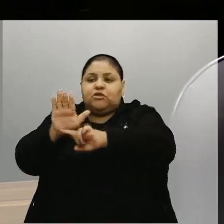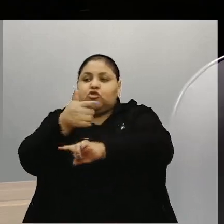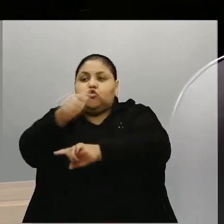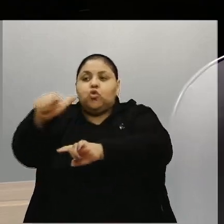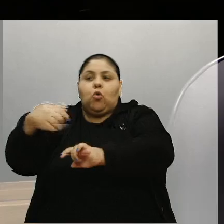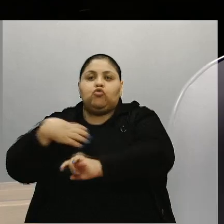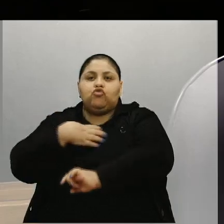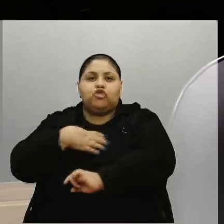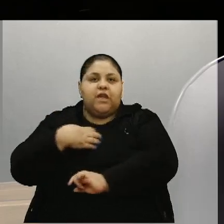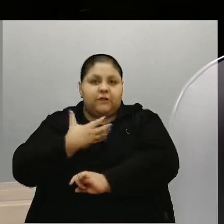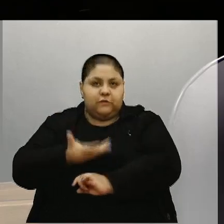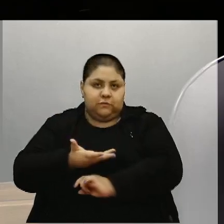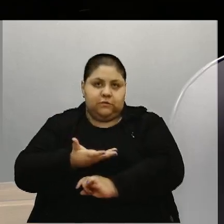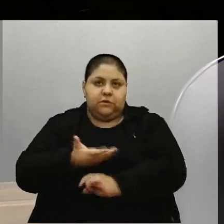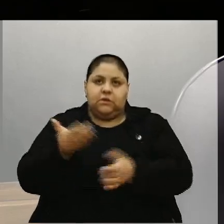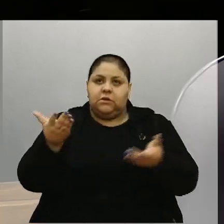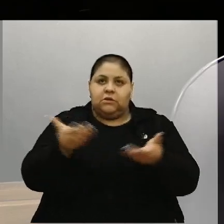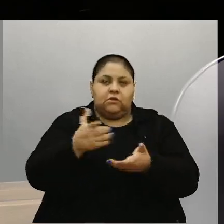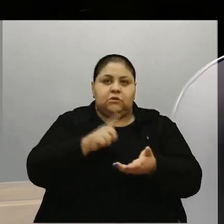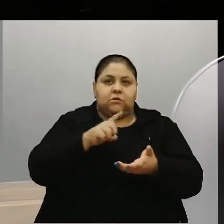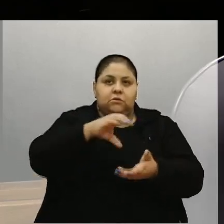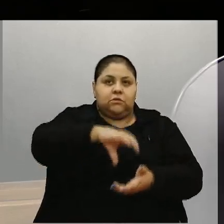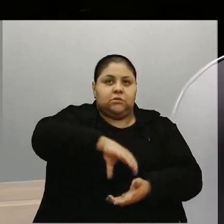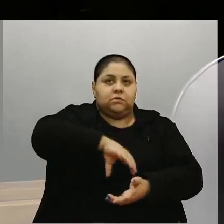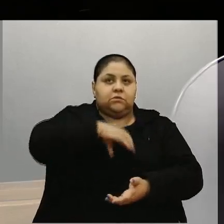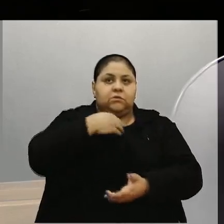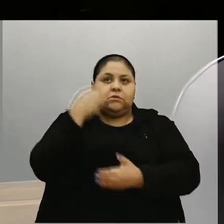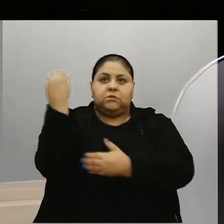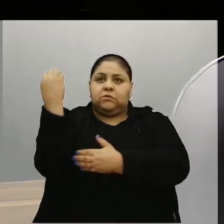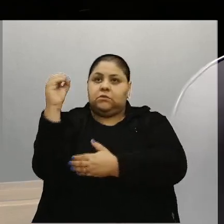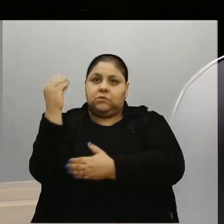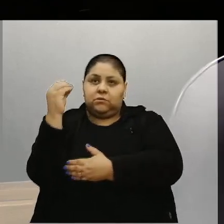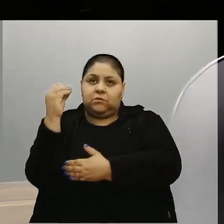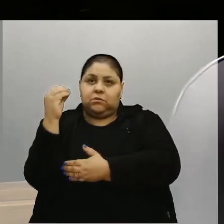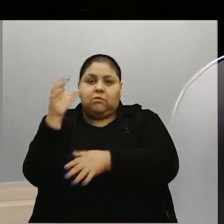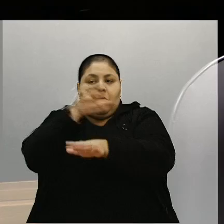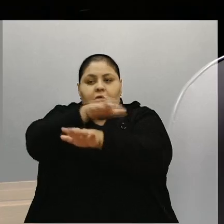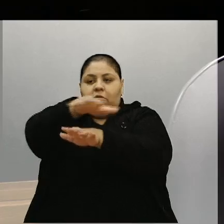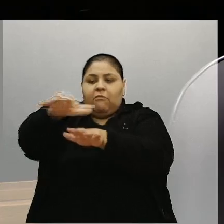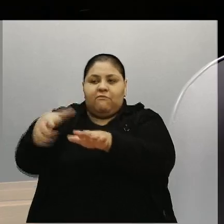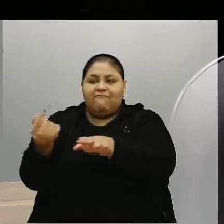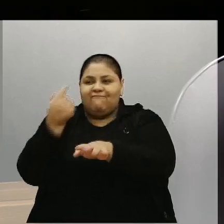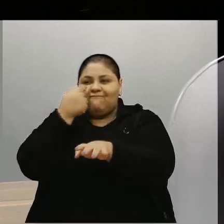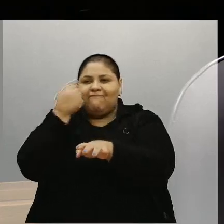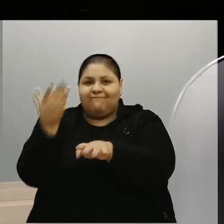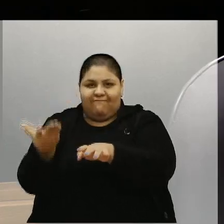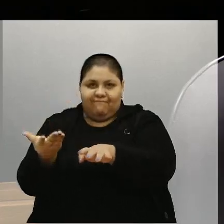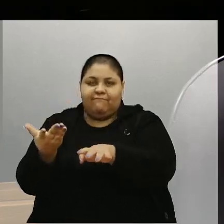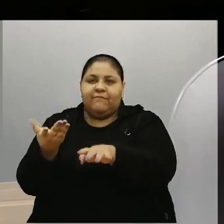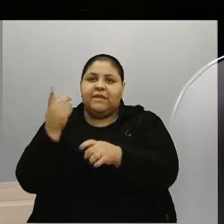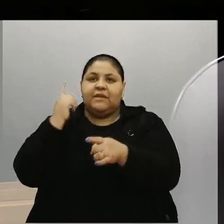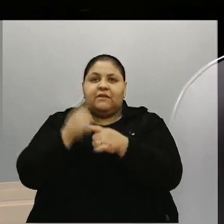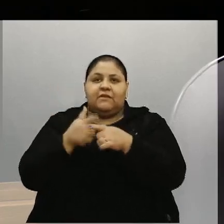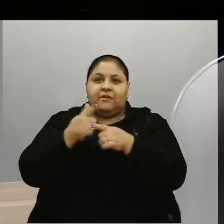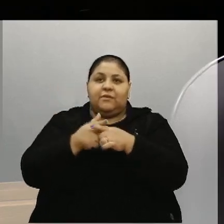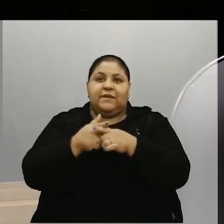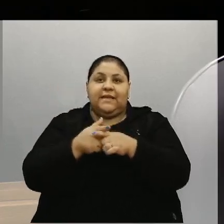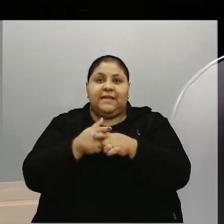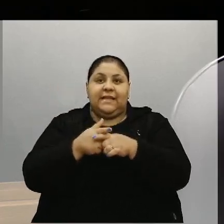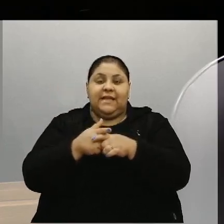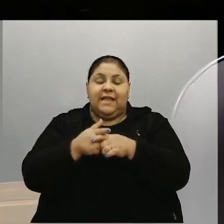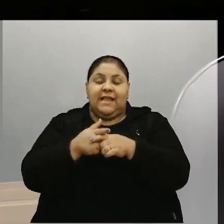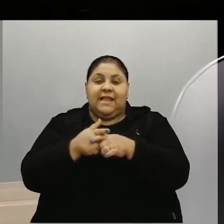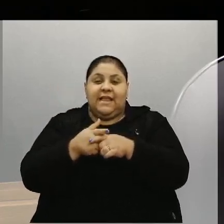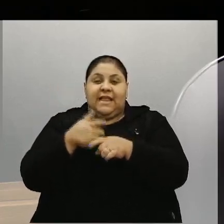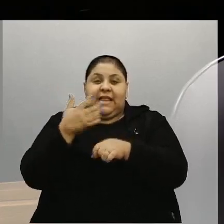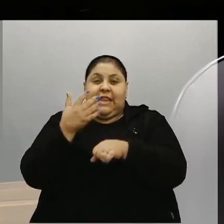formas. Agora, eu não tenho coragem de ir para Porto Alegre ou para a região metropolitana ver aquilo, porque é muito dolorido.